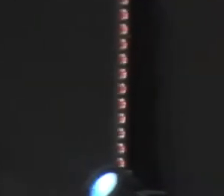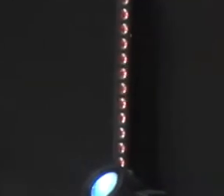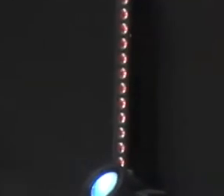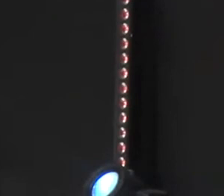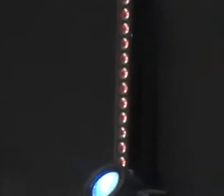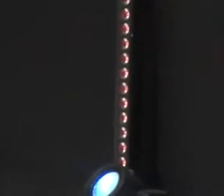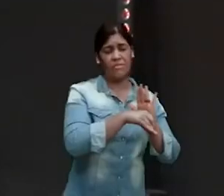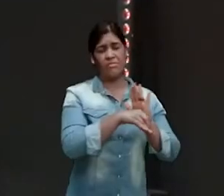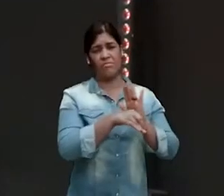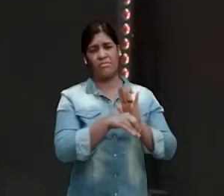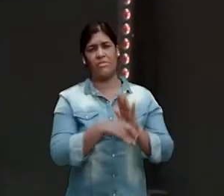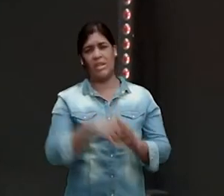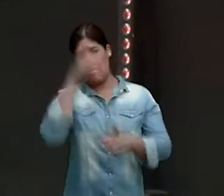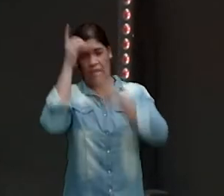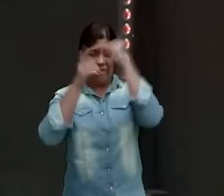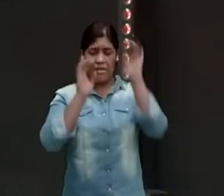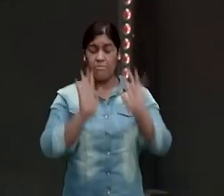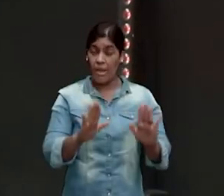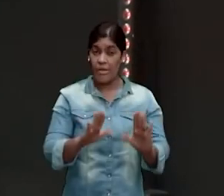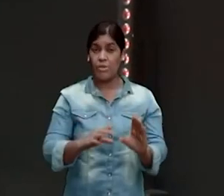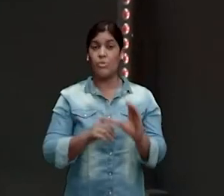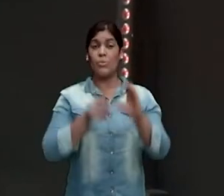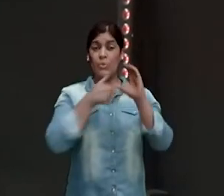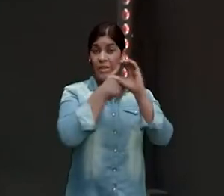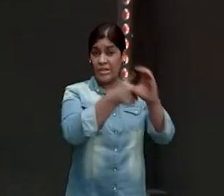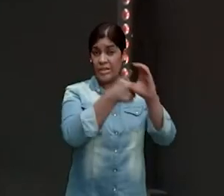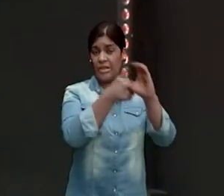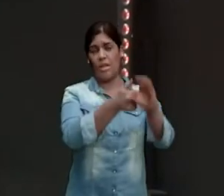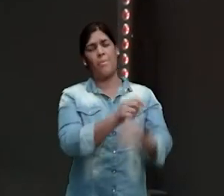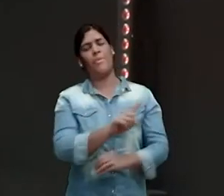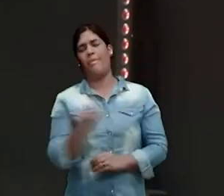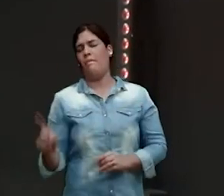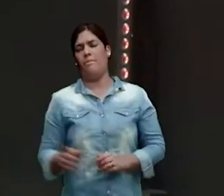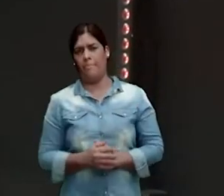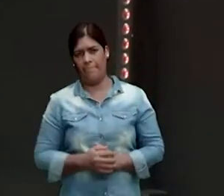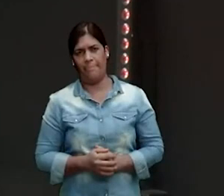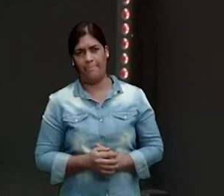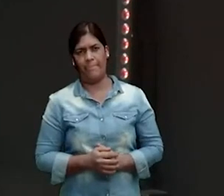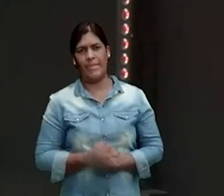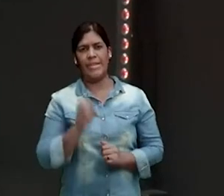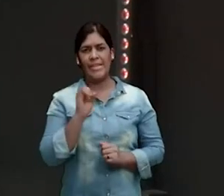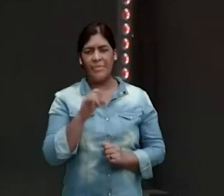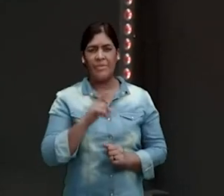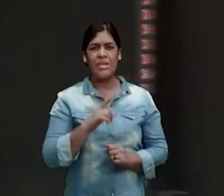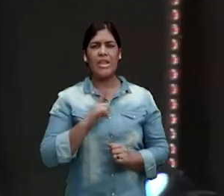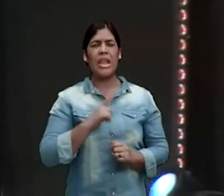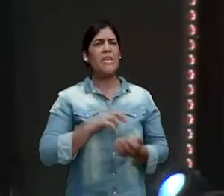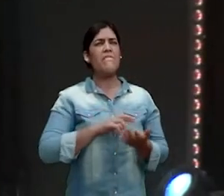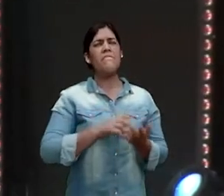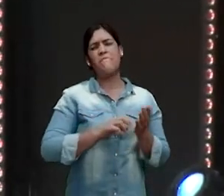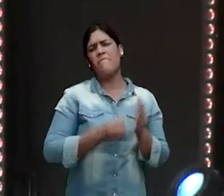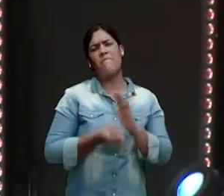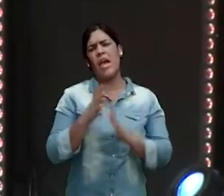dogmas O cristianismo não e se você tiver todos os dogmas não tiver Cristo você tá forte altruísmo Quem